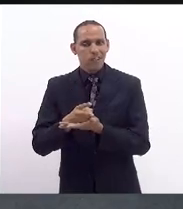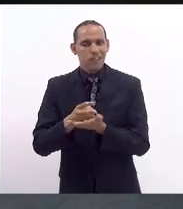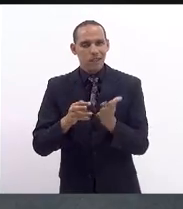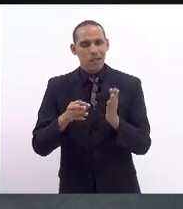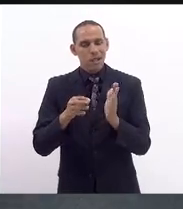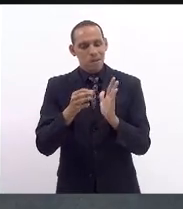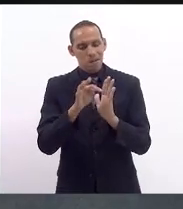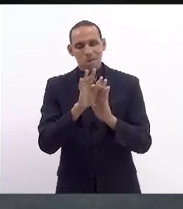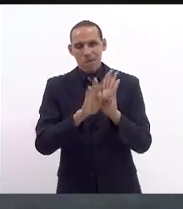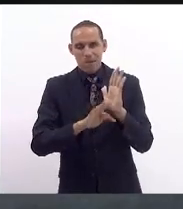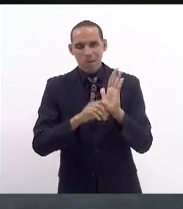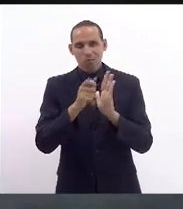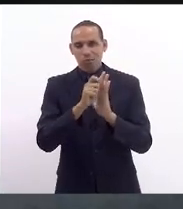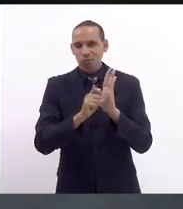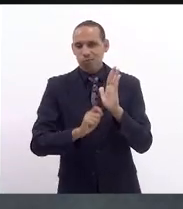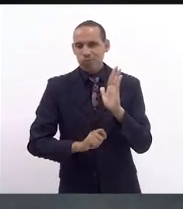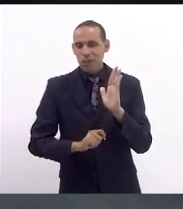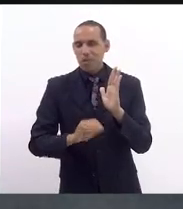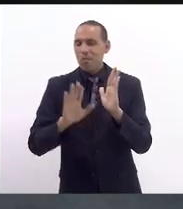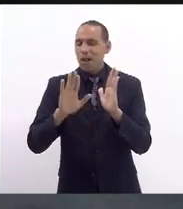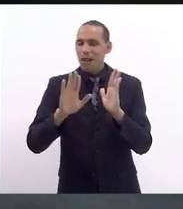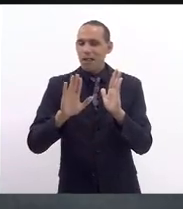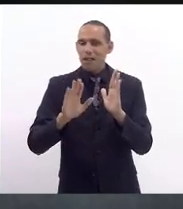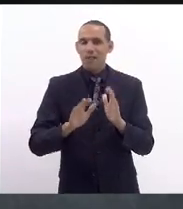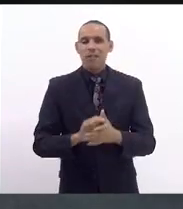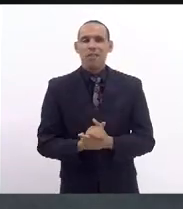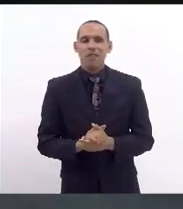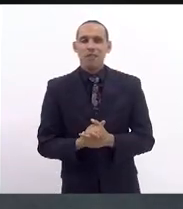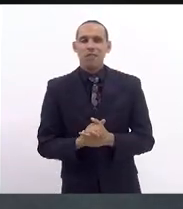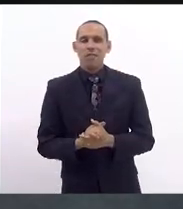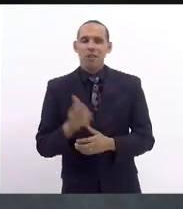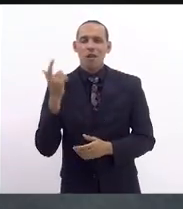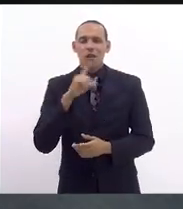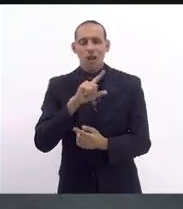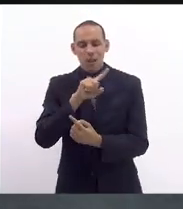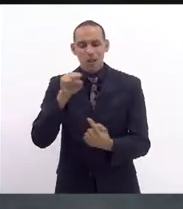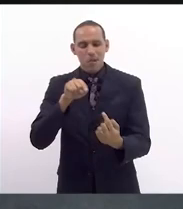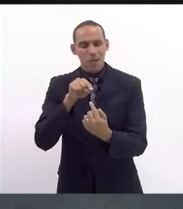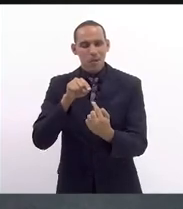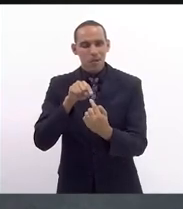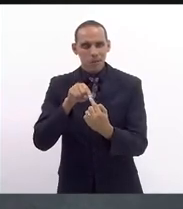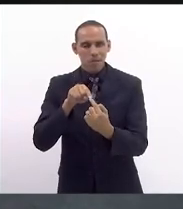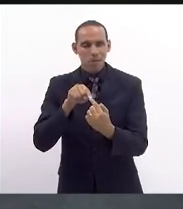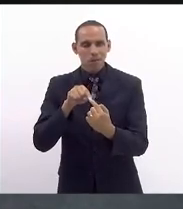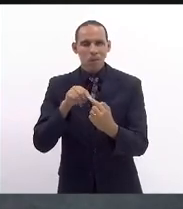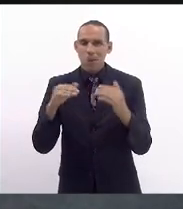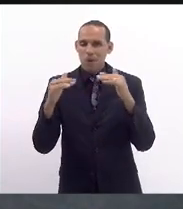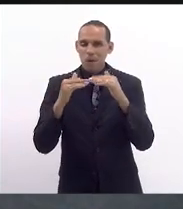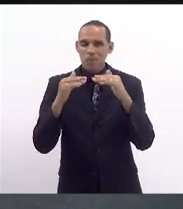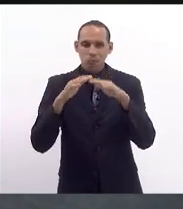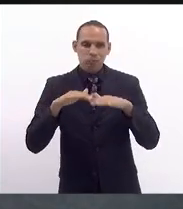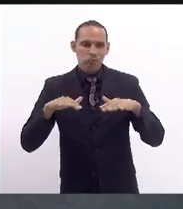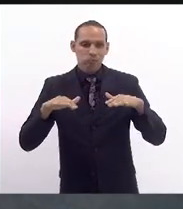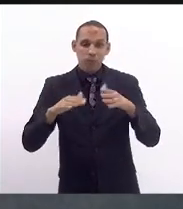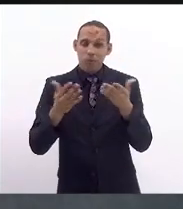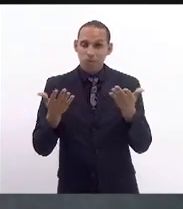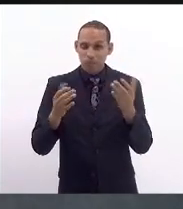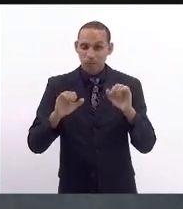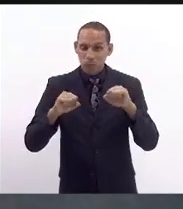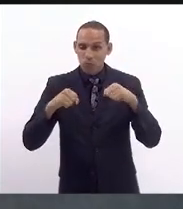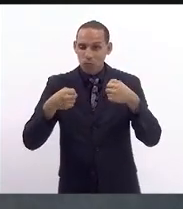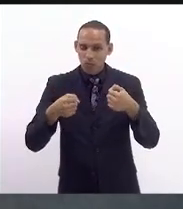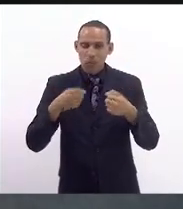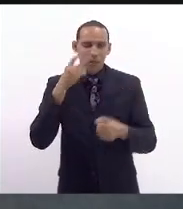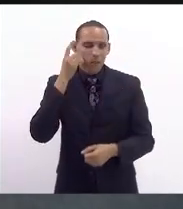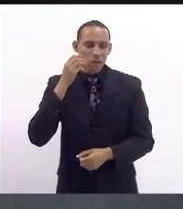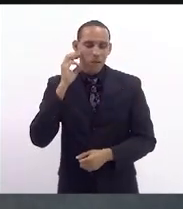relação se chegou a um objetivo final Queria só realçar